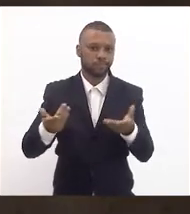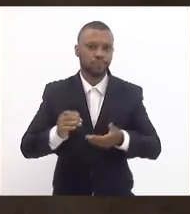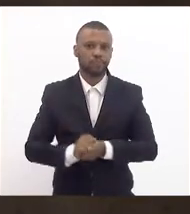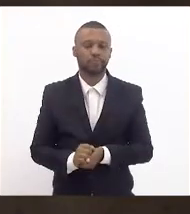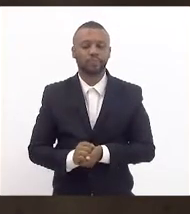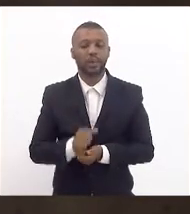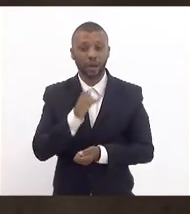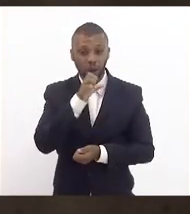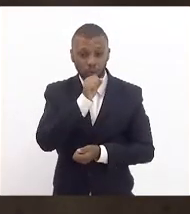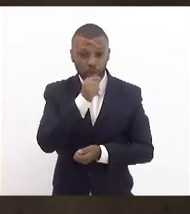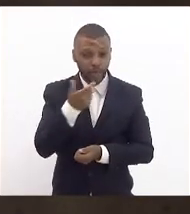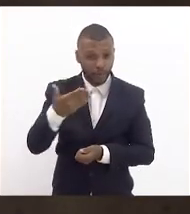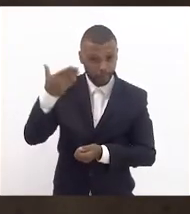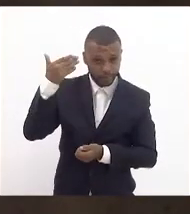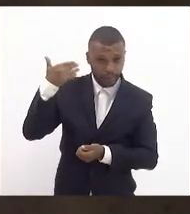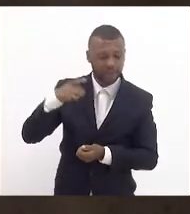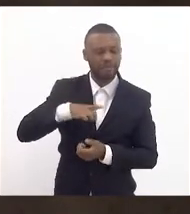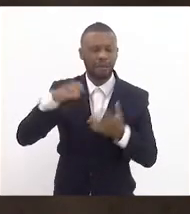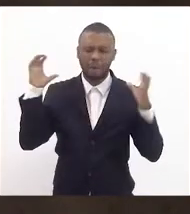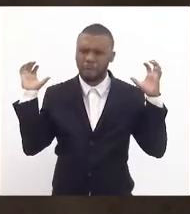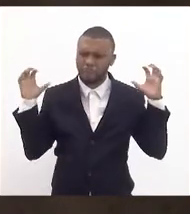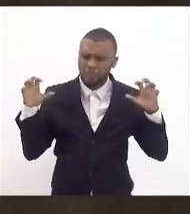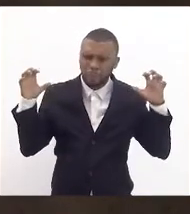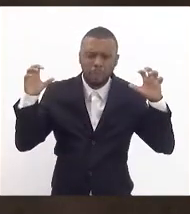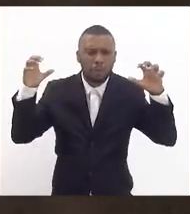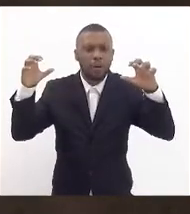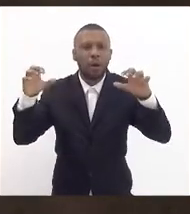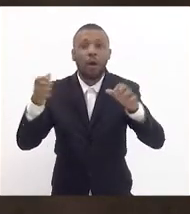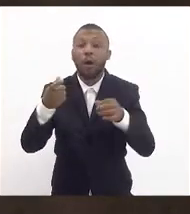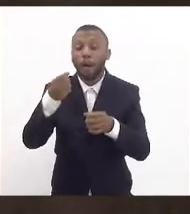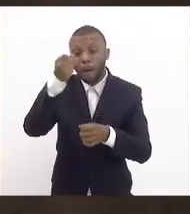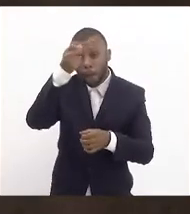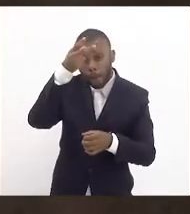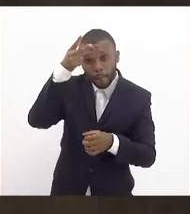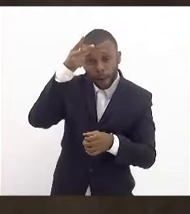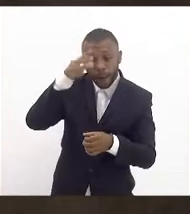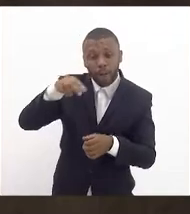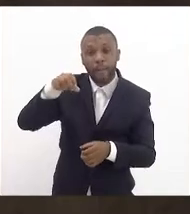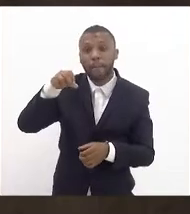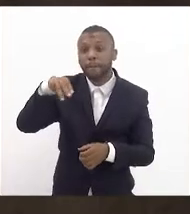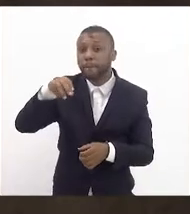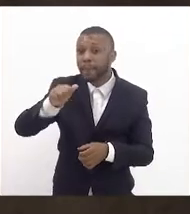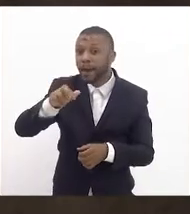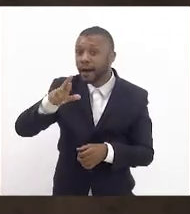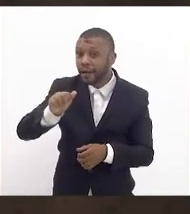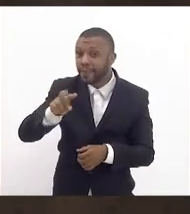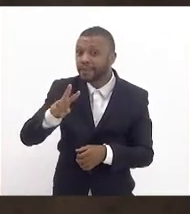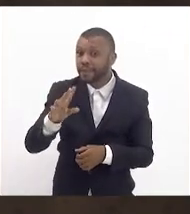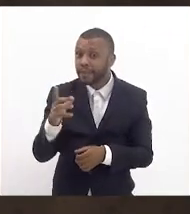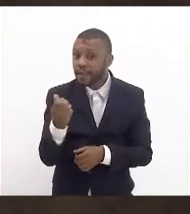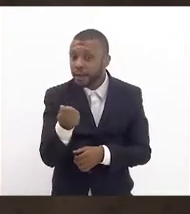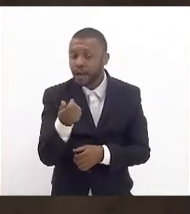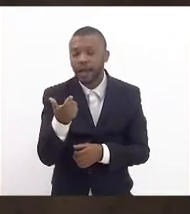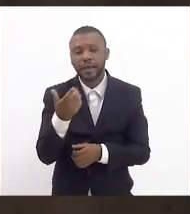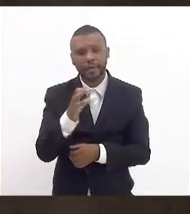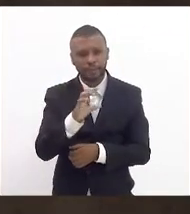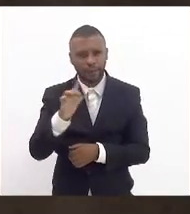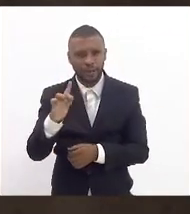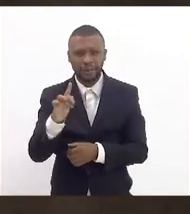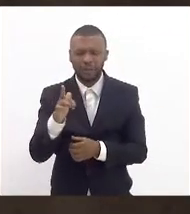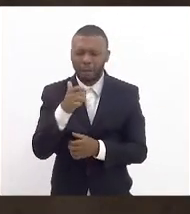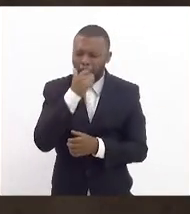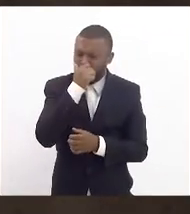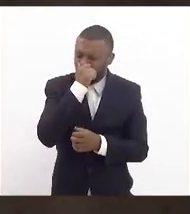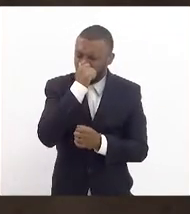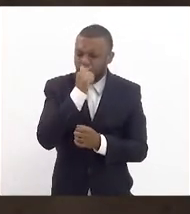Nesse último sábado, com as chuvas, o bairro Maravilha, em Campo Grande, ele ficou debaixo d'água,